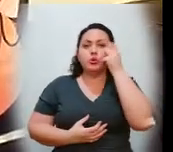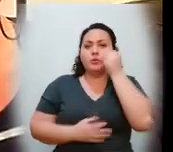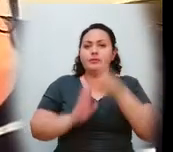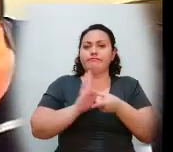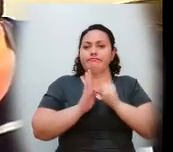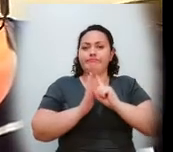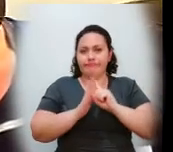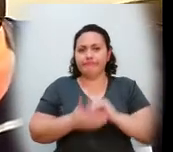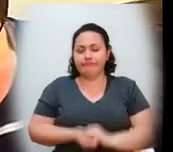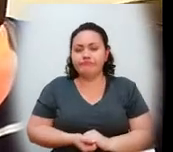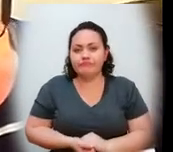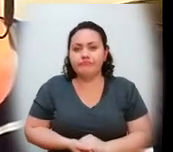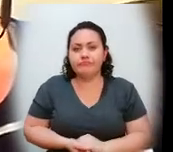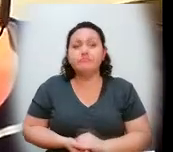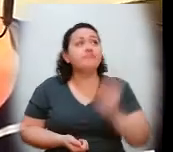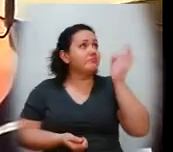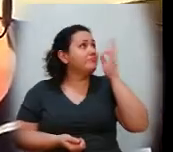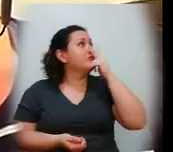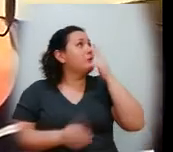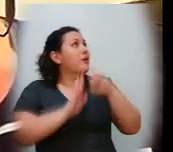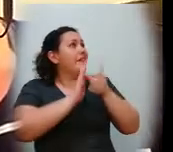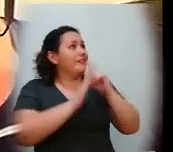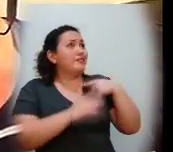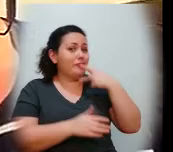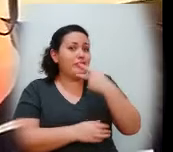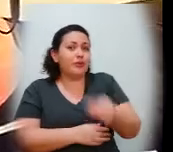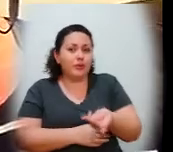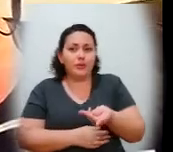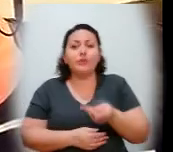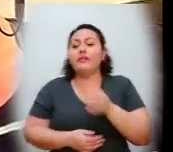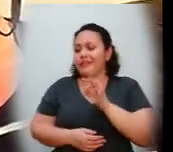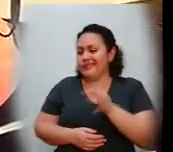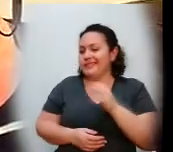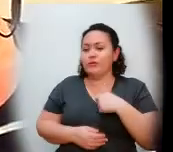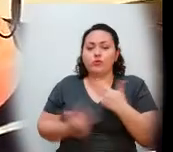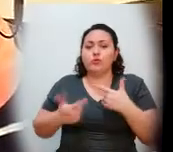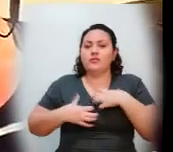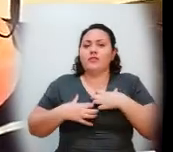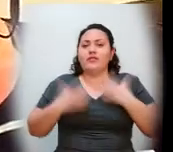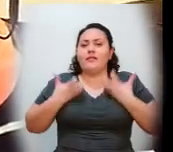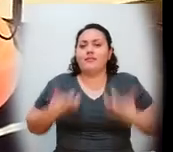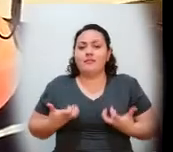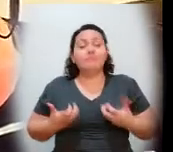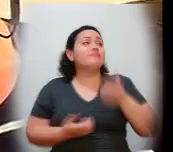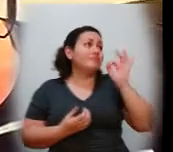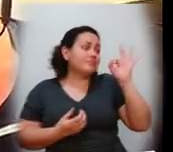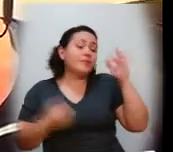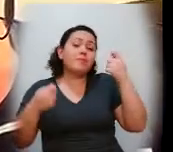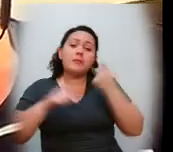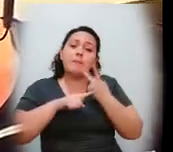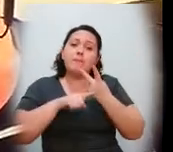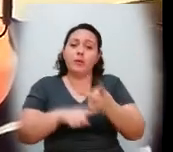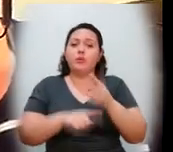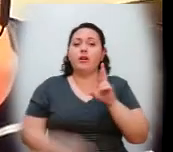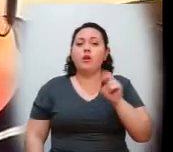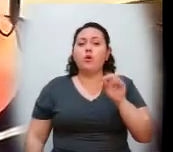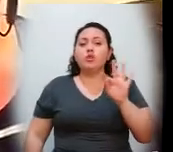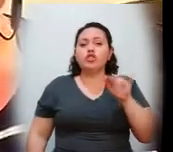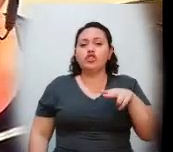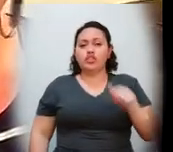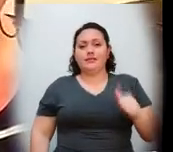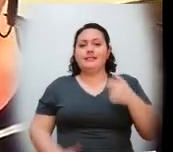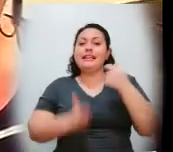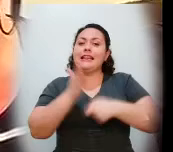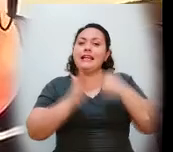adormecer. Aqui então é essa bem o que a questão gente do estava próprio falando, cansaço, né? né? Isso. Que a gente Então, possa estruturar a rotina de uma forma que a gente